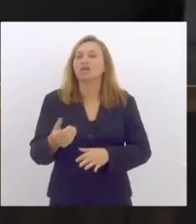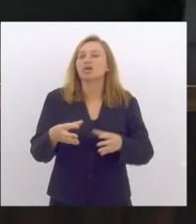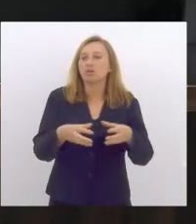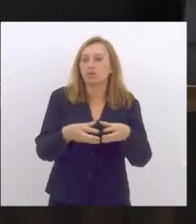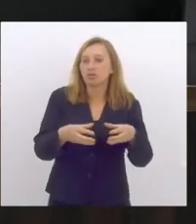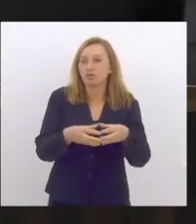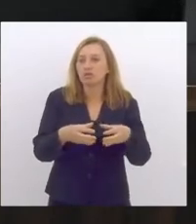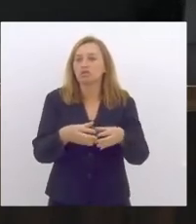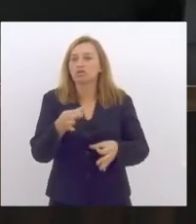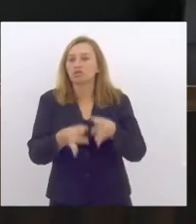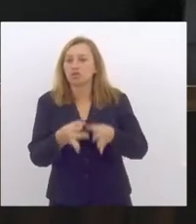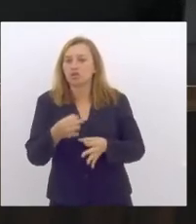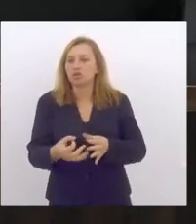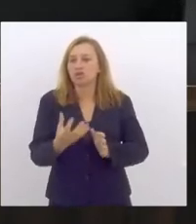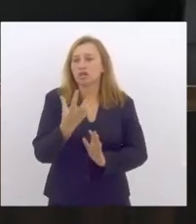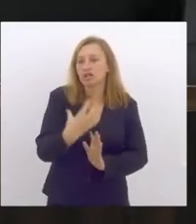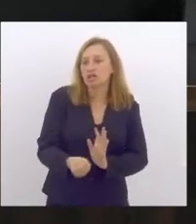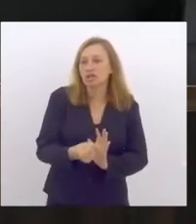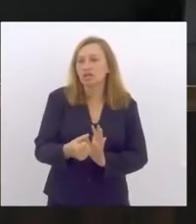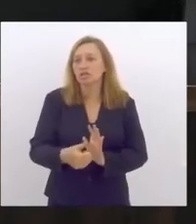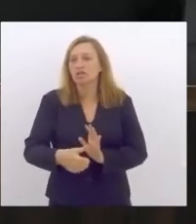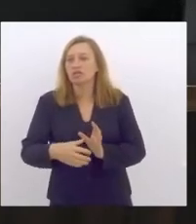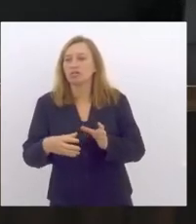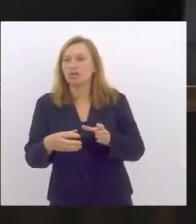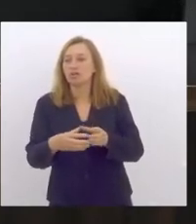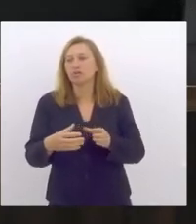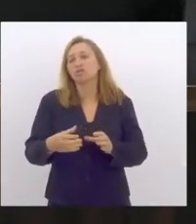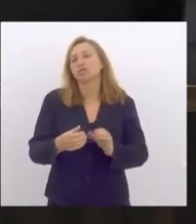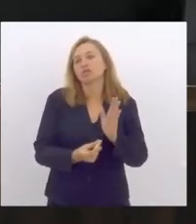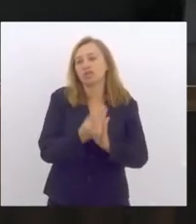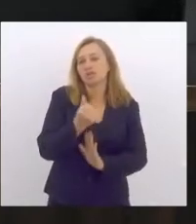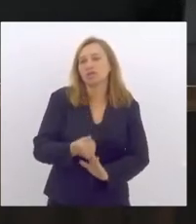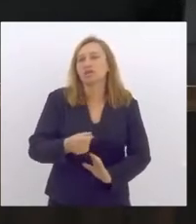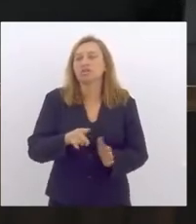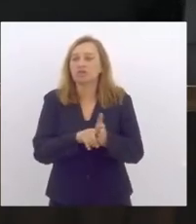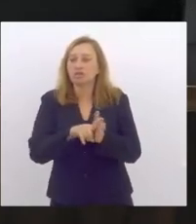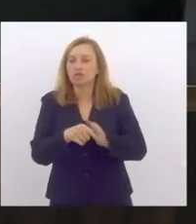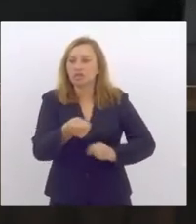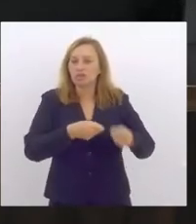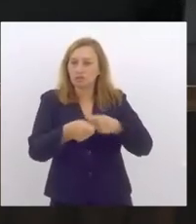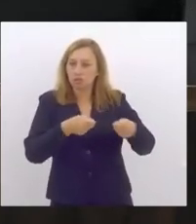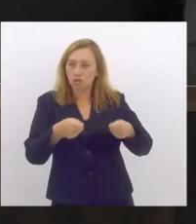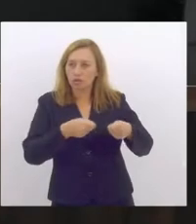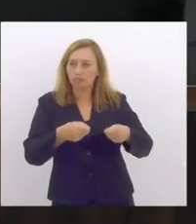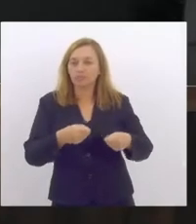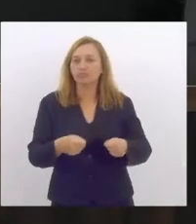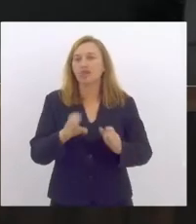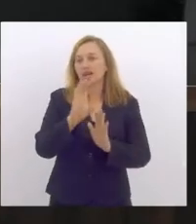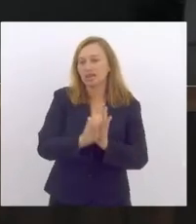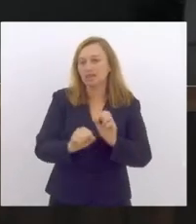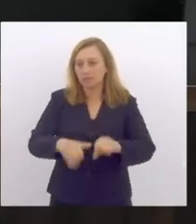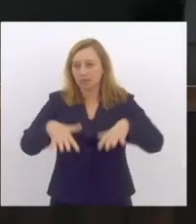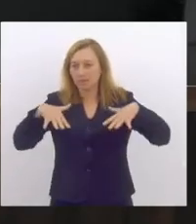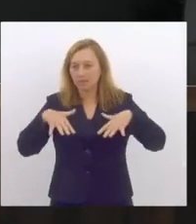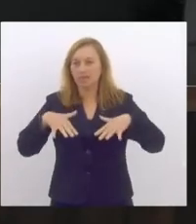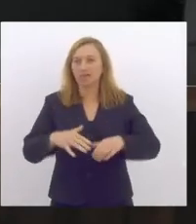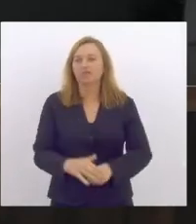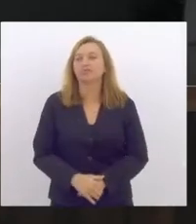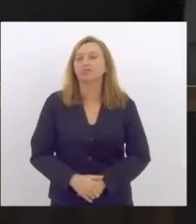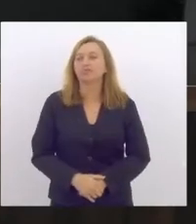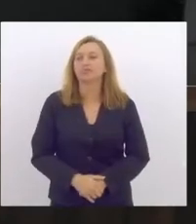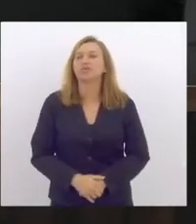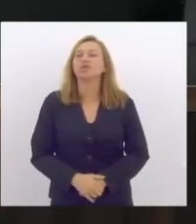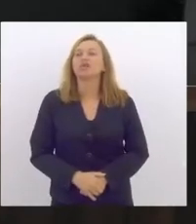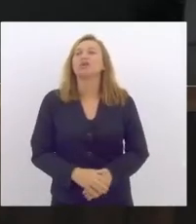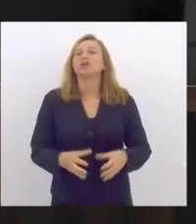Constituição e Justiça, favorável à emenda da Comissão de Orçamento, Finanças, Fiscalização Financeira e Controle. As emendas de plenário,